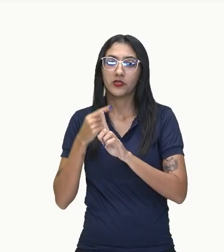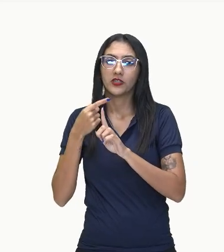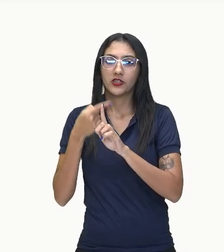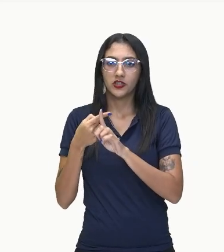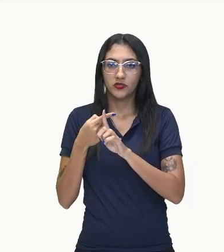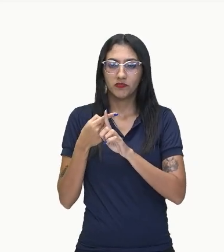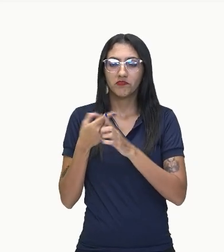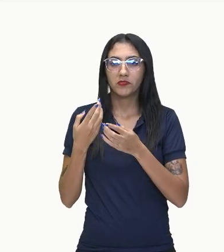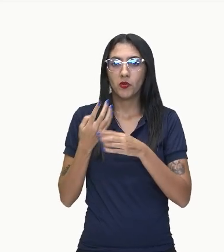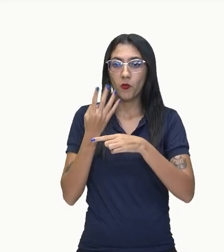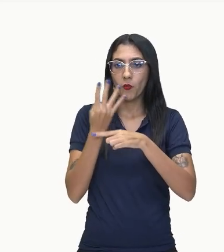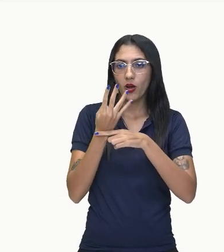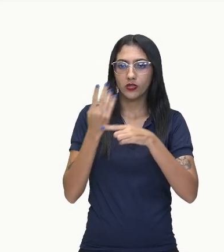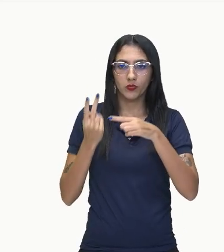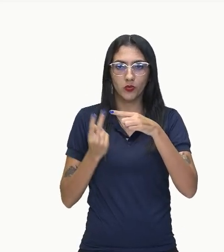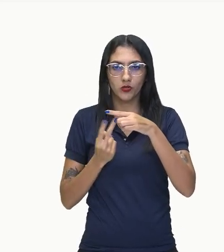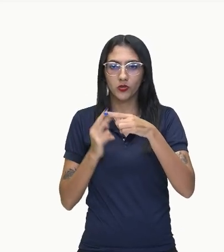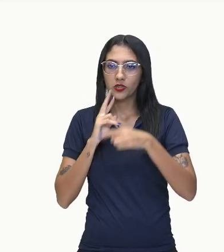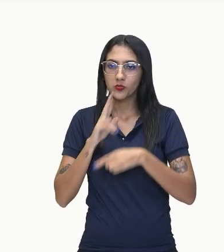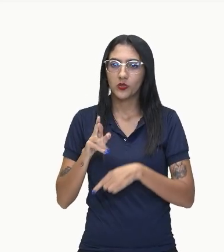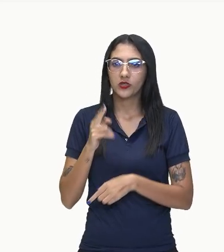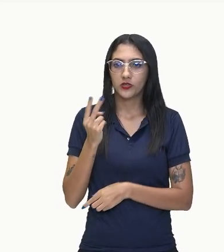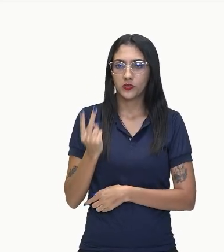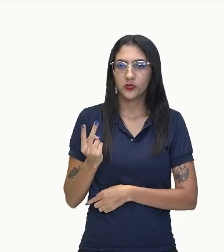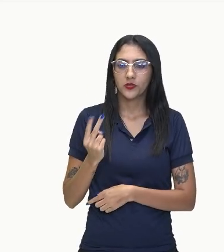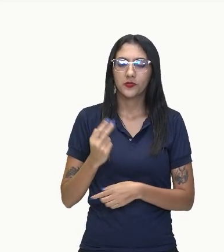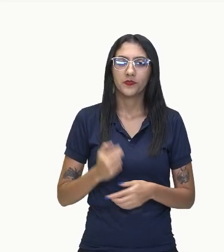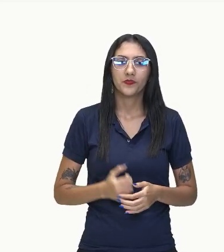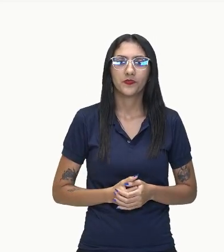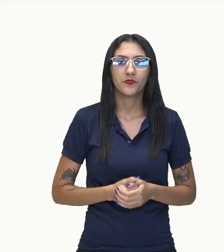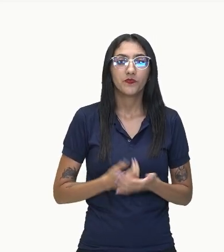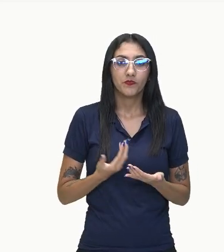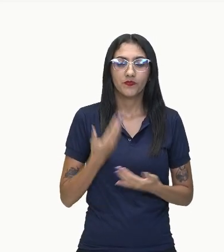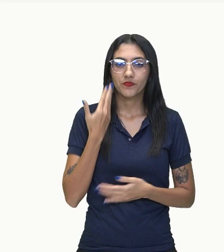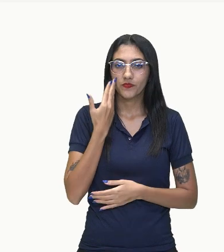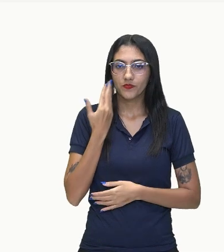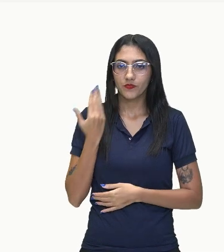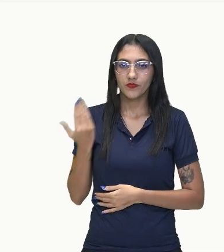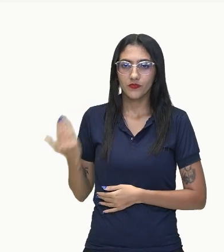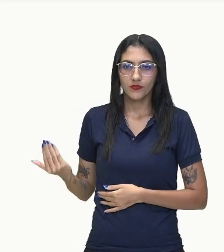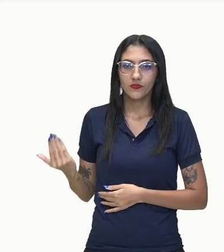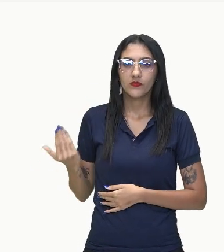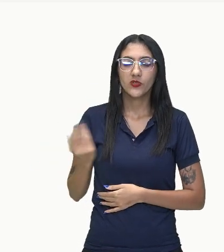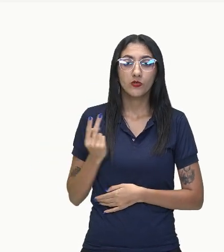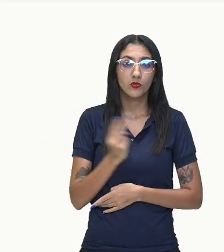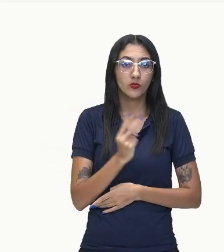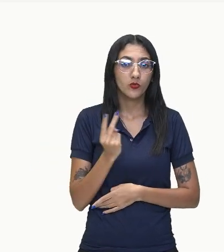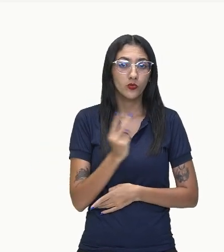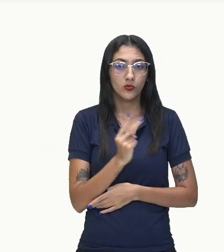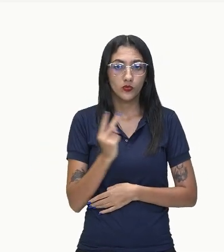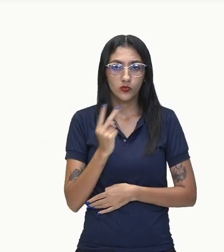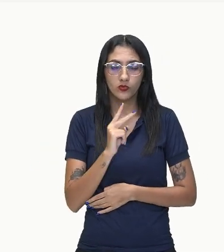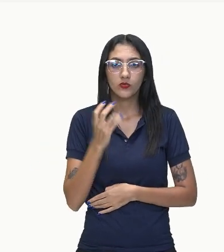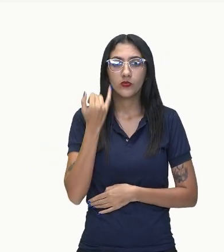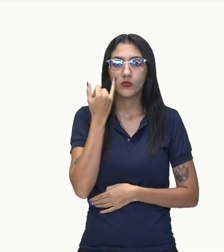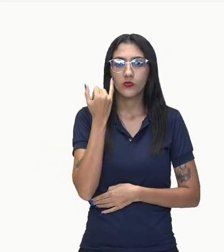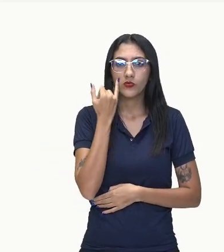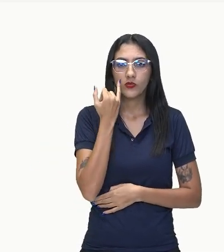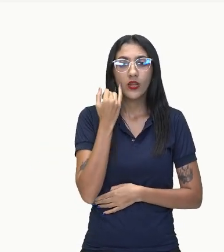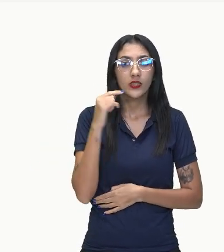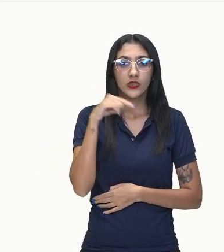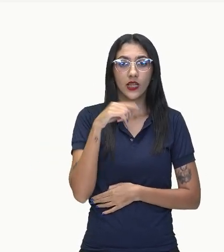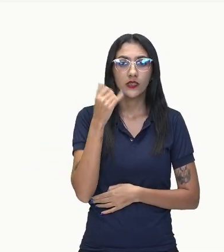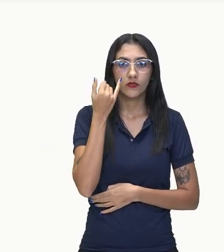dividido por 2 é 2. Então, aqui estão os valores dos zeros dessa